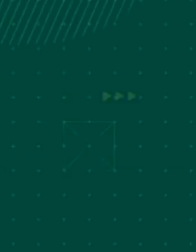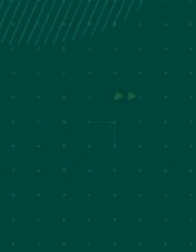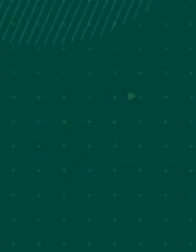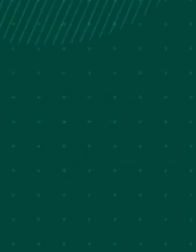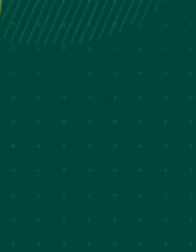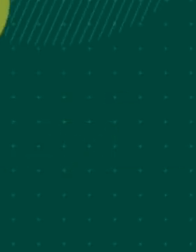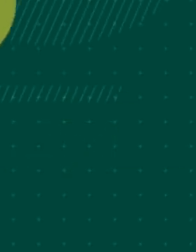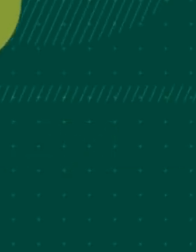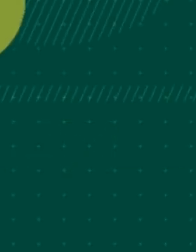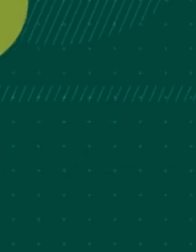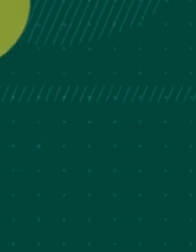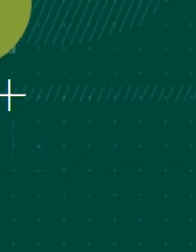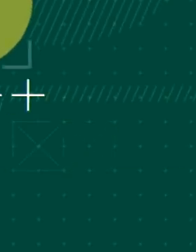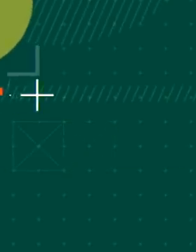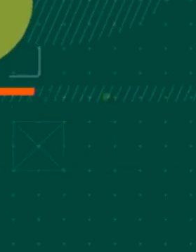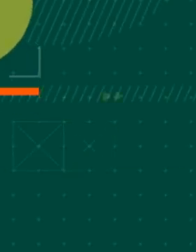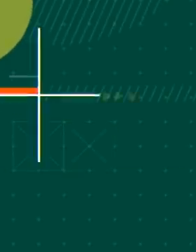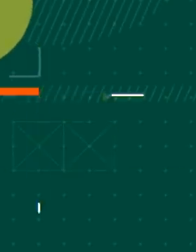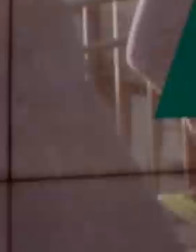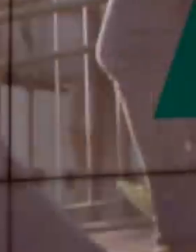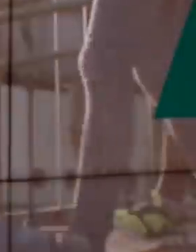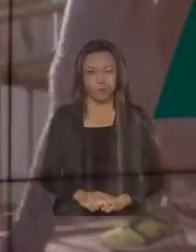E aí